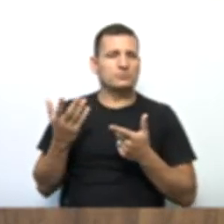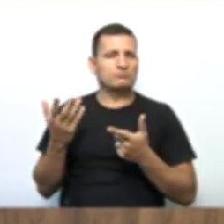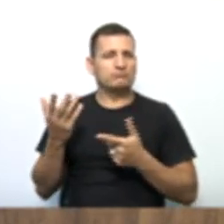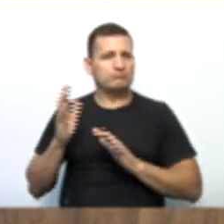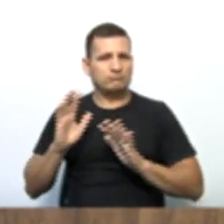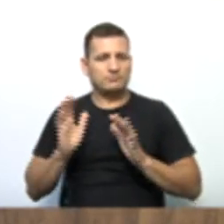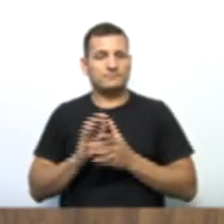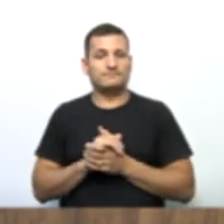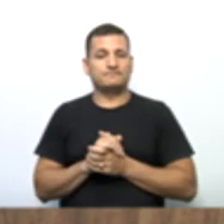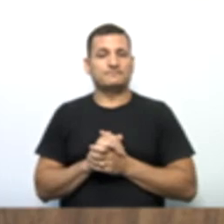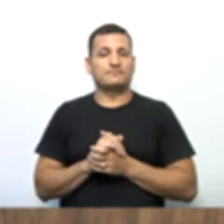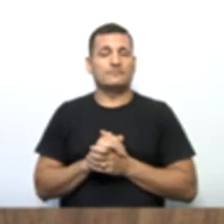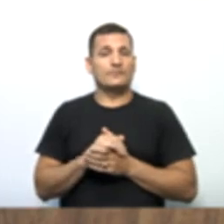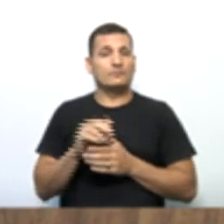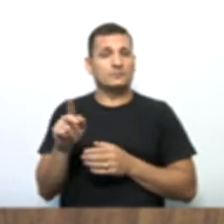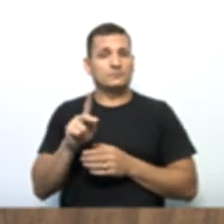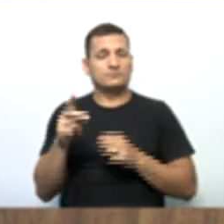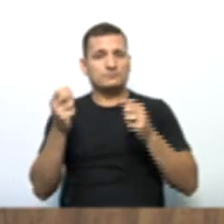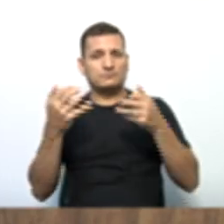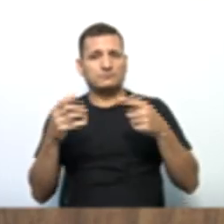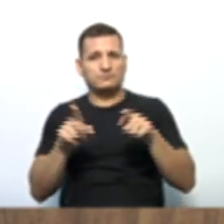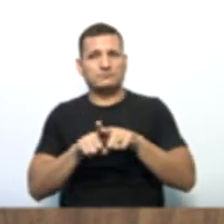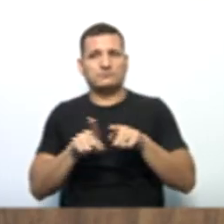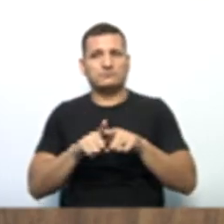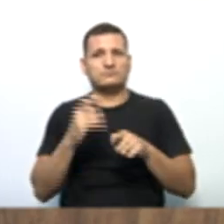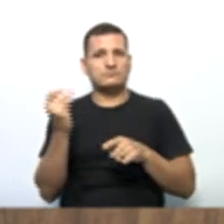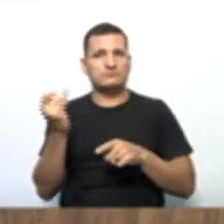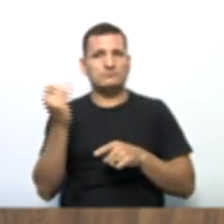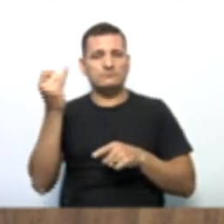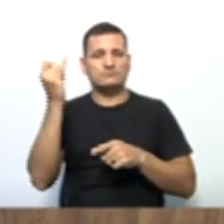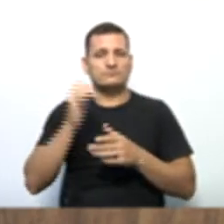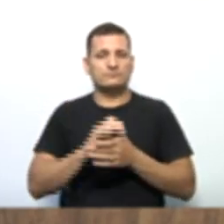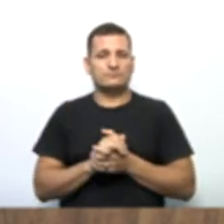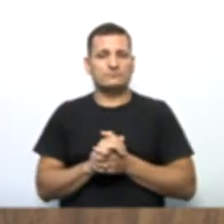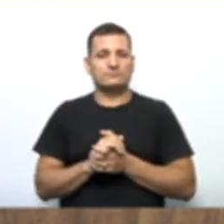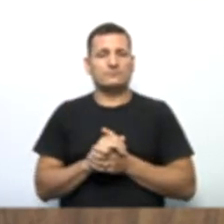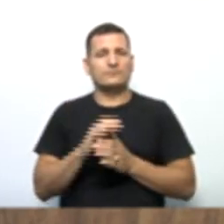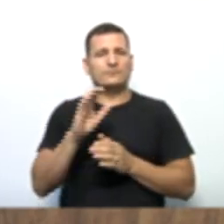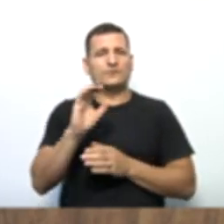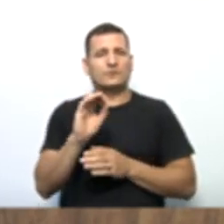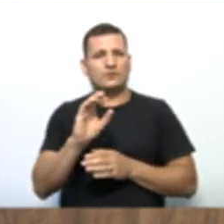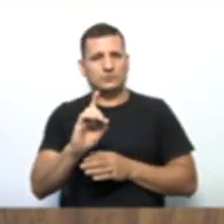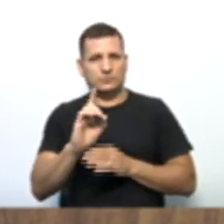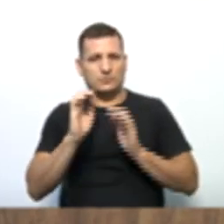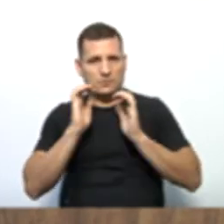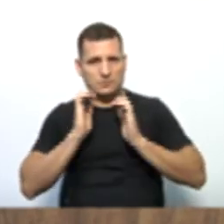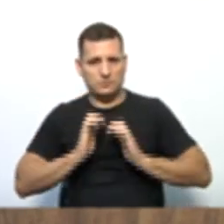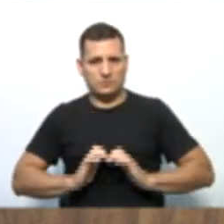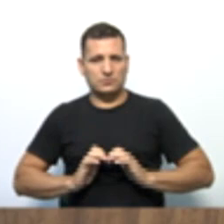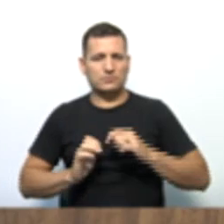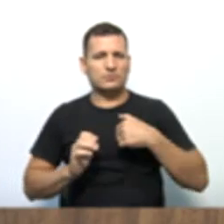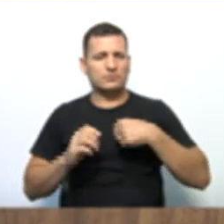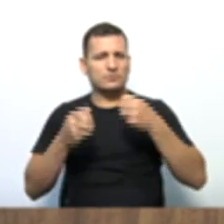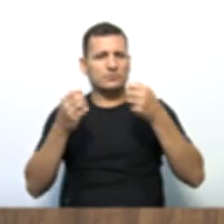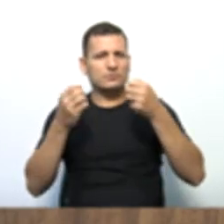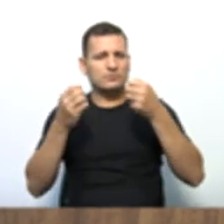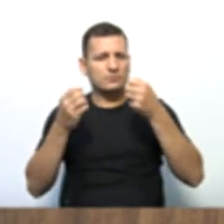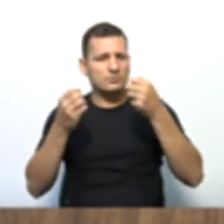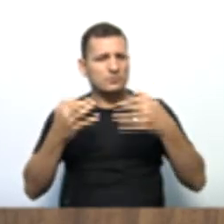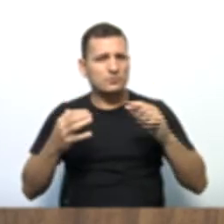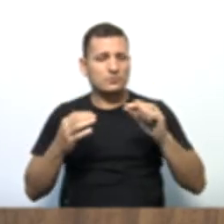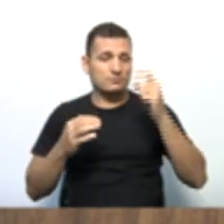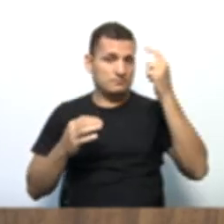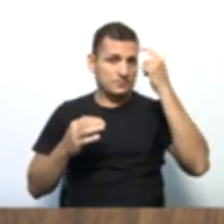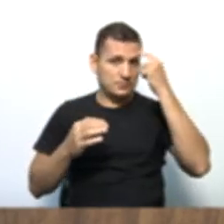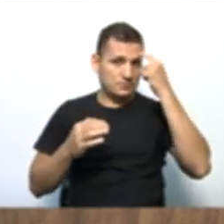E uma coisa que o professor falou também, pessoal, que é muito importante, né? Quando a gente está falando de código de ética, eu estou falando de que eu tenho que pensar